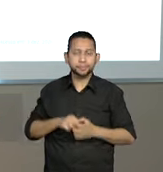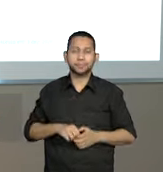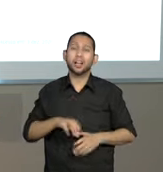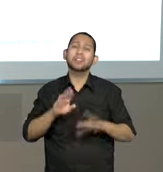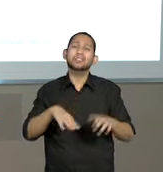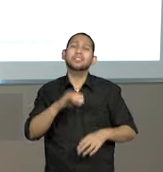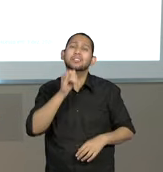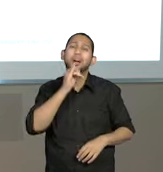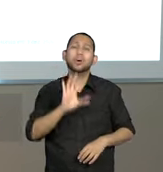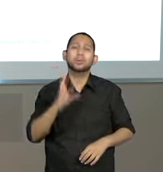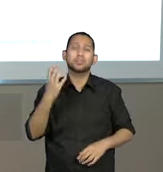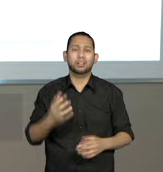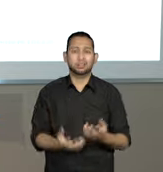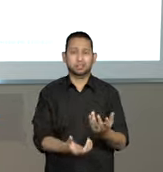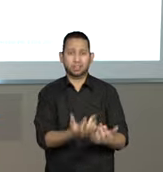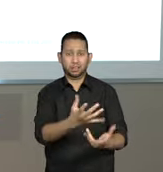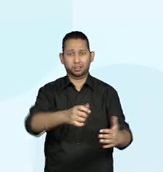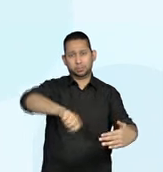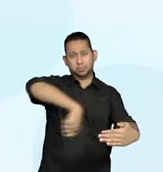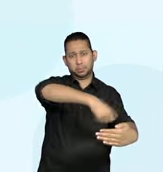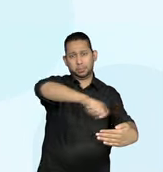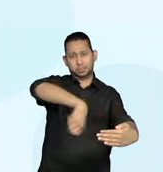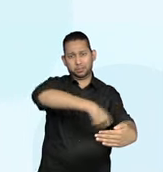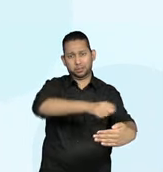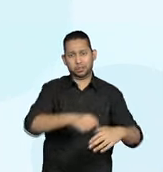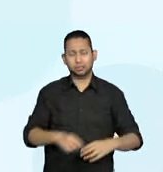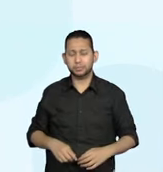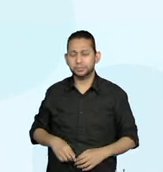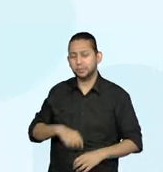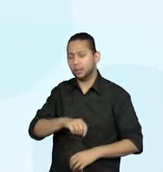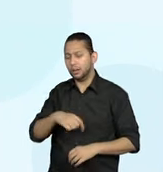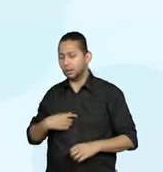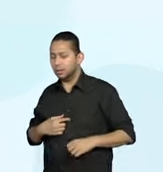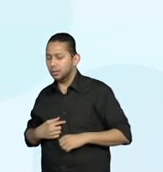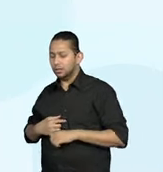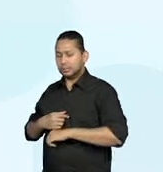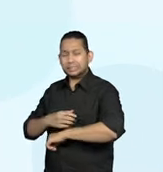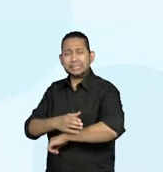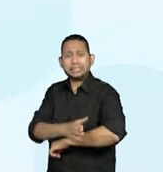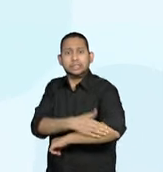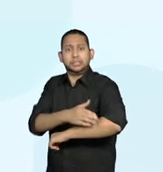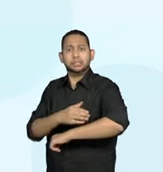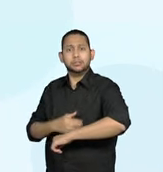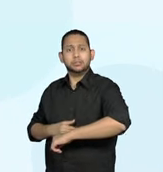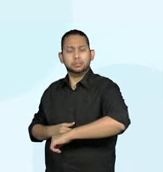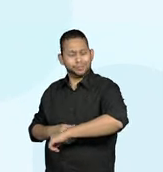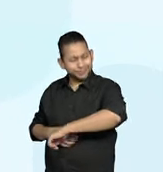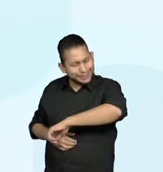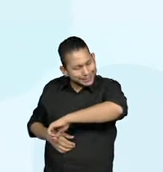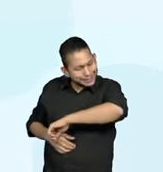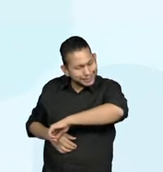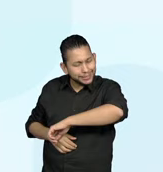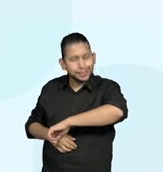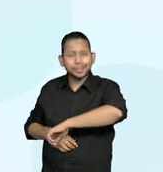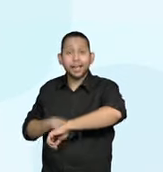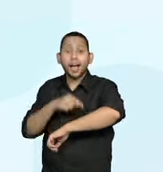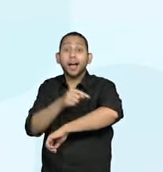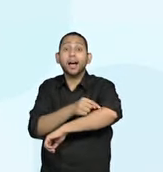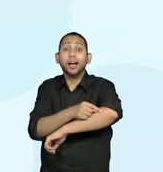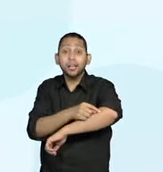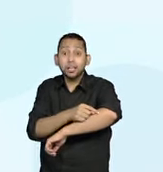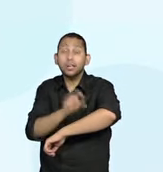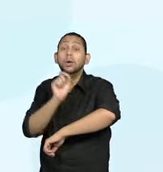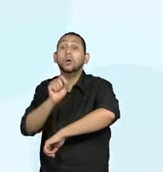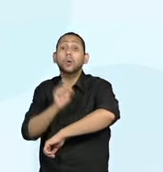queimou, tá? Você sentiu aquela queimadura, o que vai acontecer? Esse estímulo vai ter que ser mandado para o